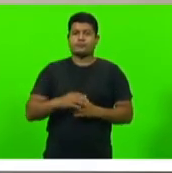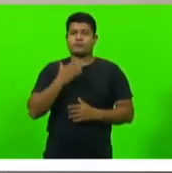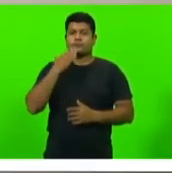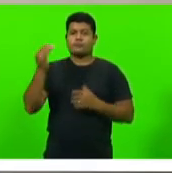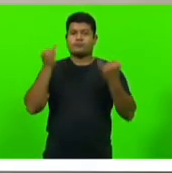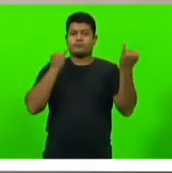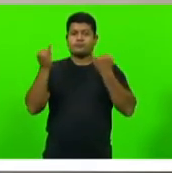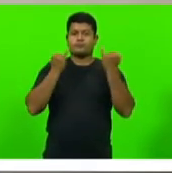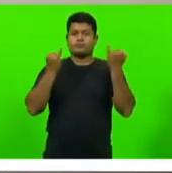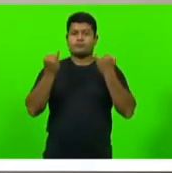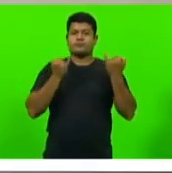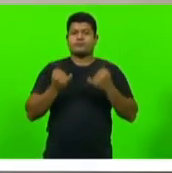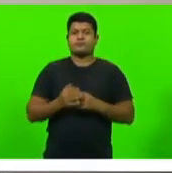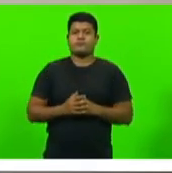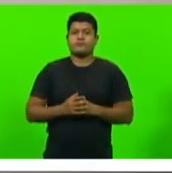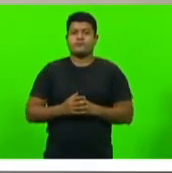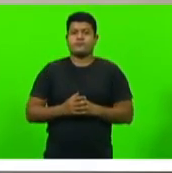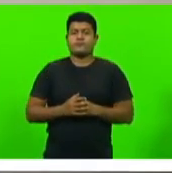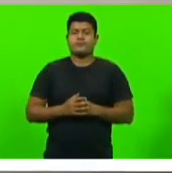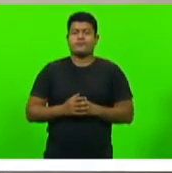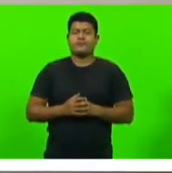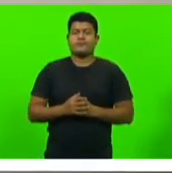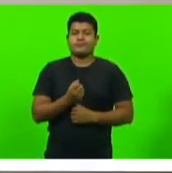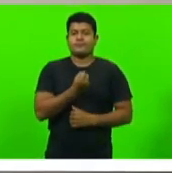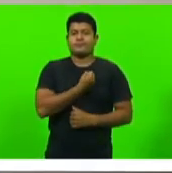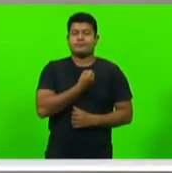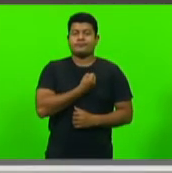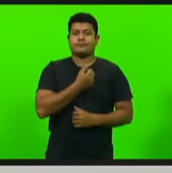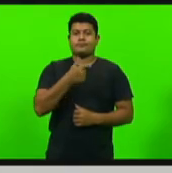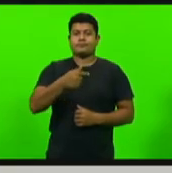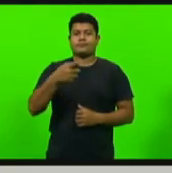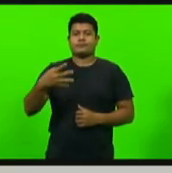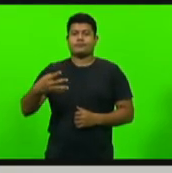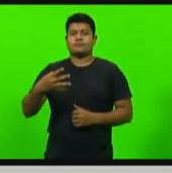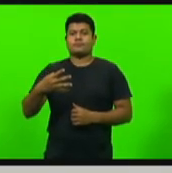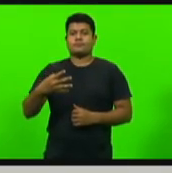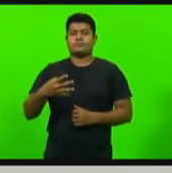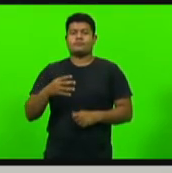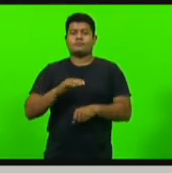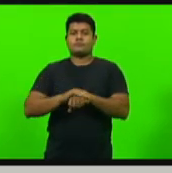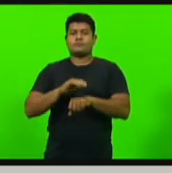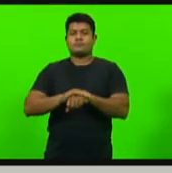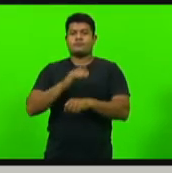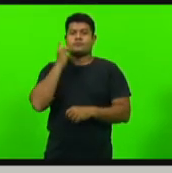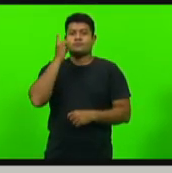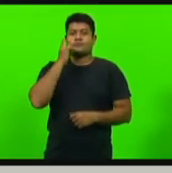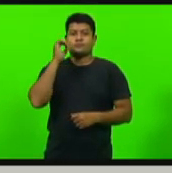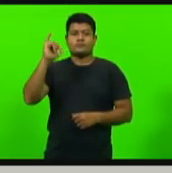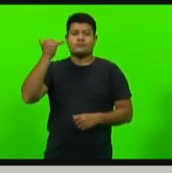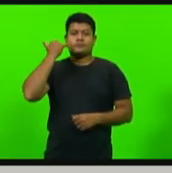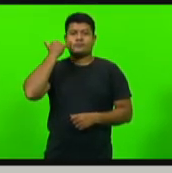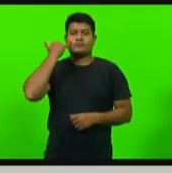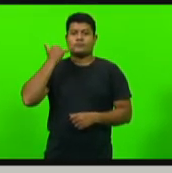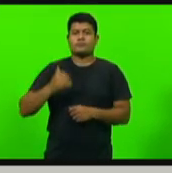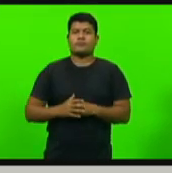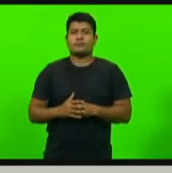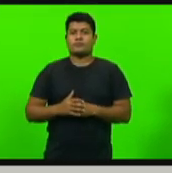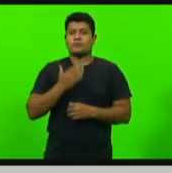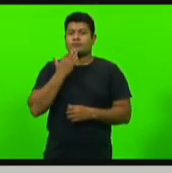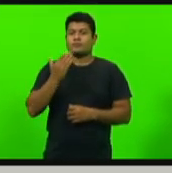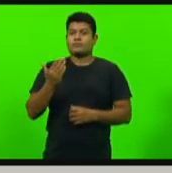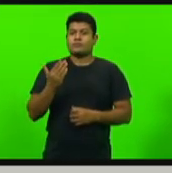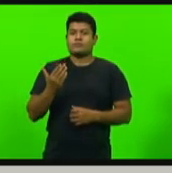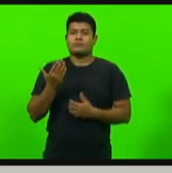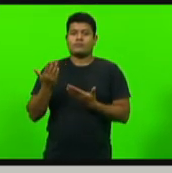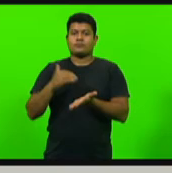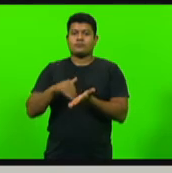de informação. Pedido de informação 74. Autor, deputado Jessé Lopes, solicitando